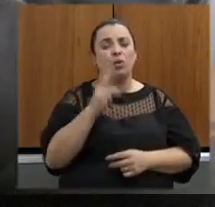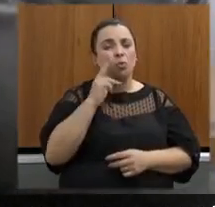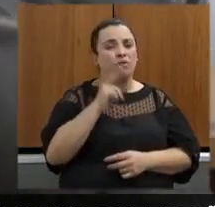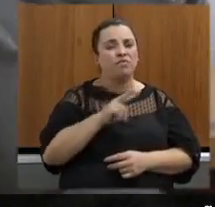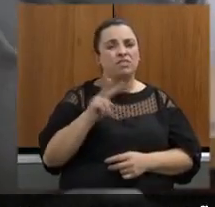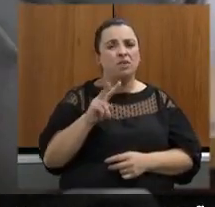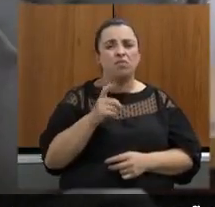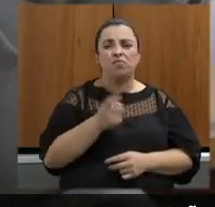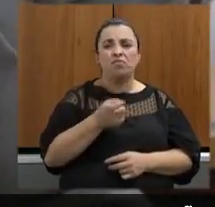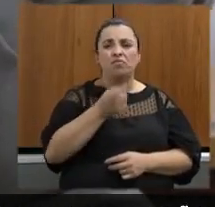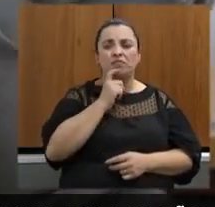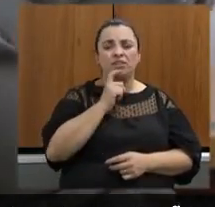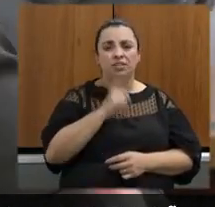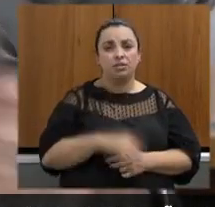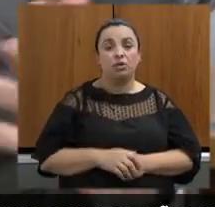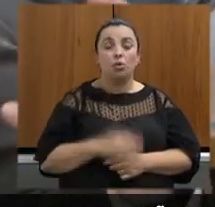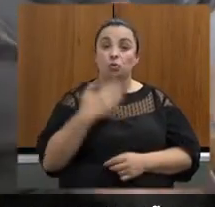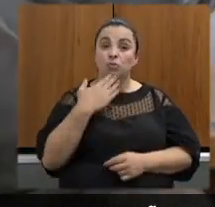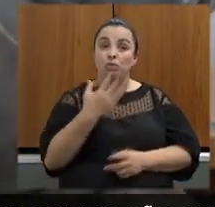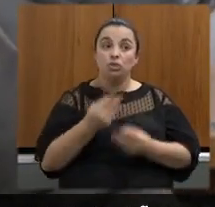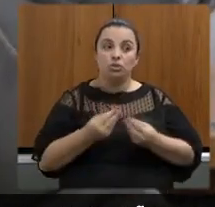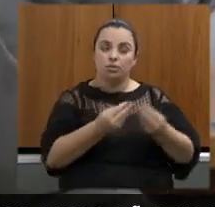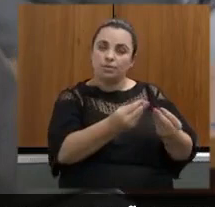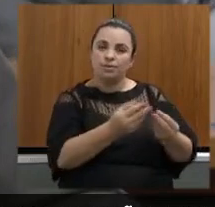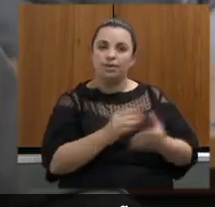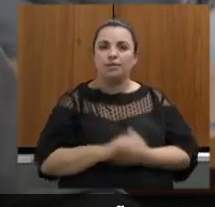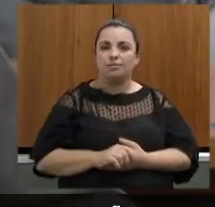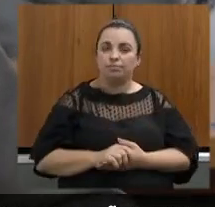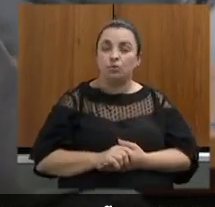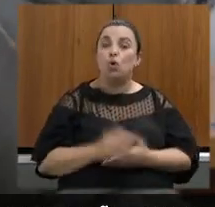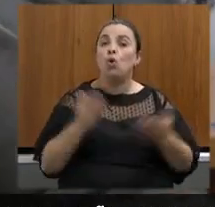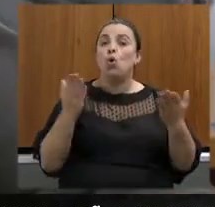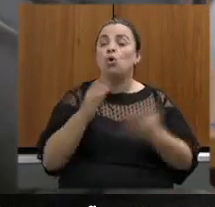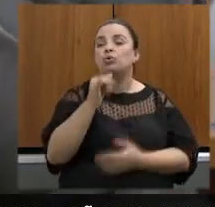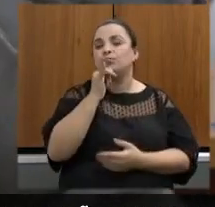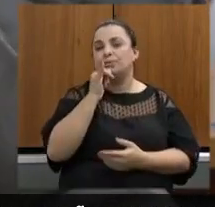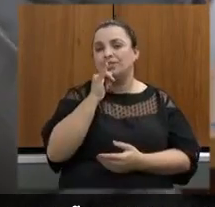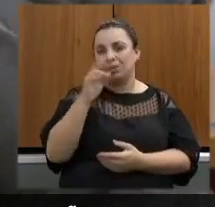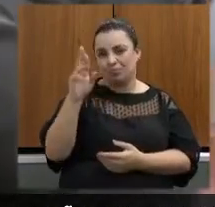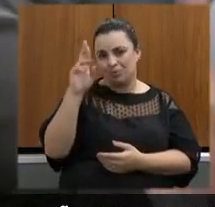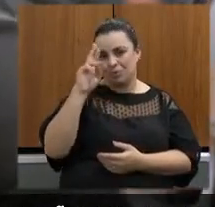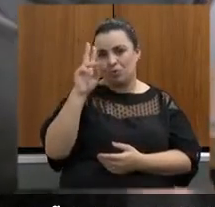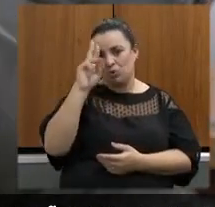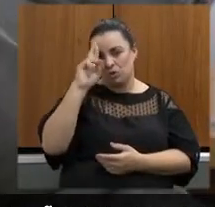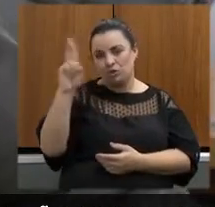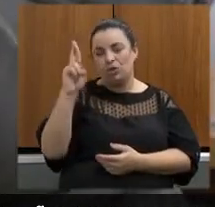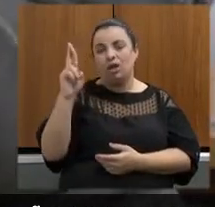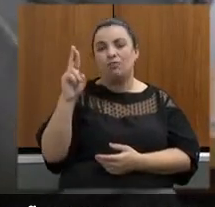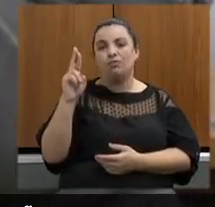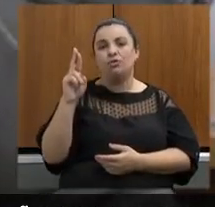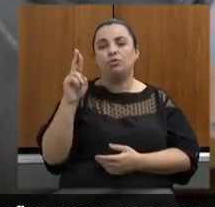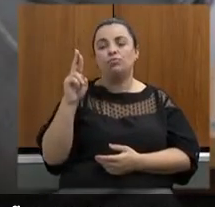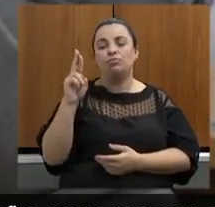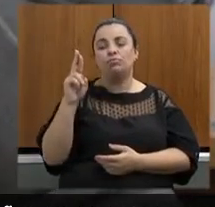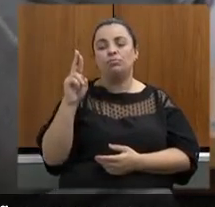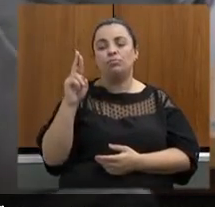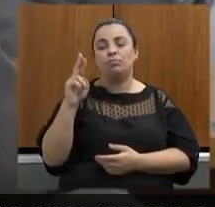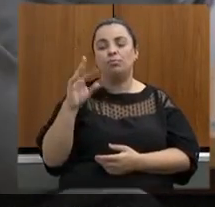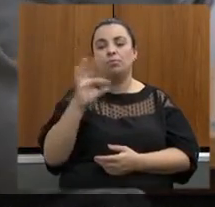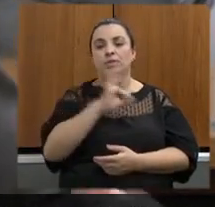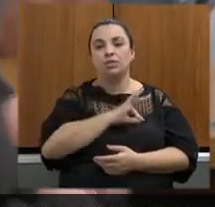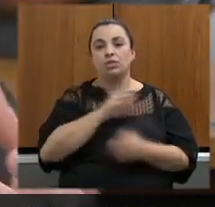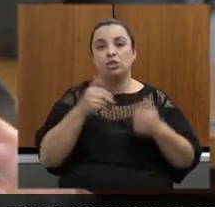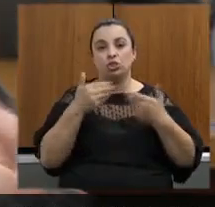levados hoje a quando o chefe de polícia chega com a pasta para despachar não a coffin vem com carimbo do Não primeiro